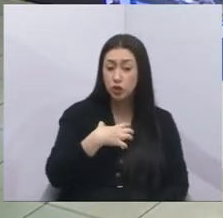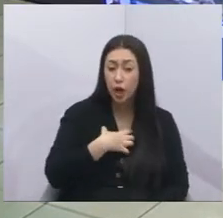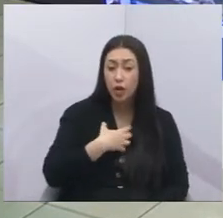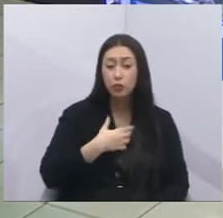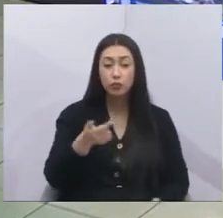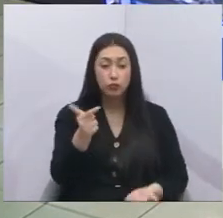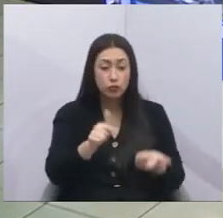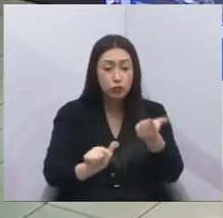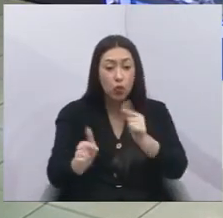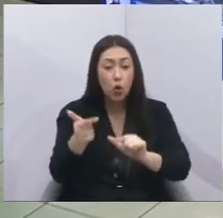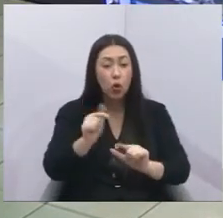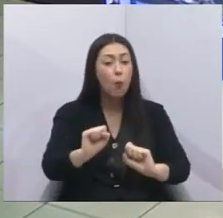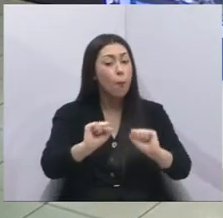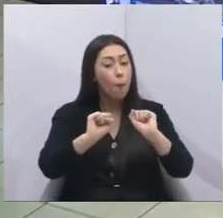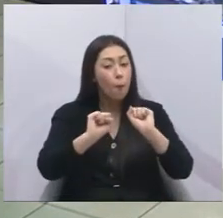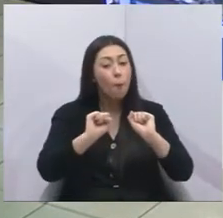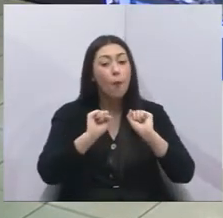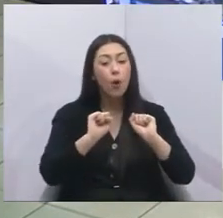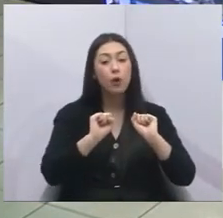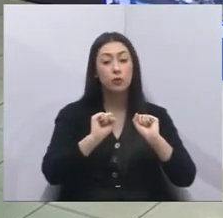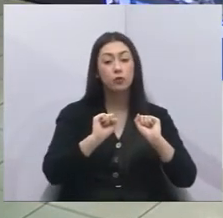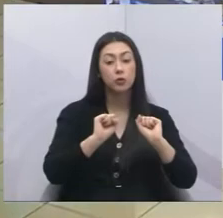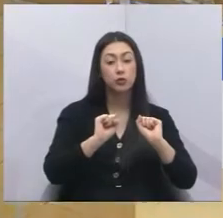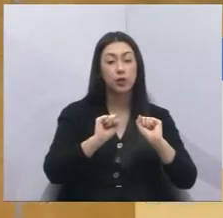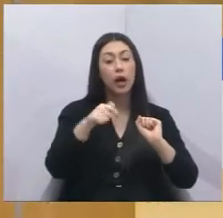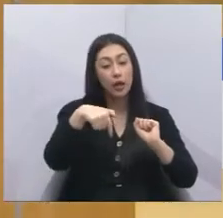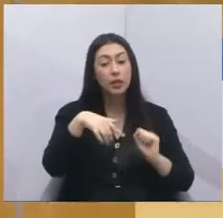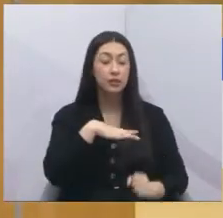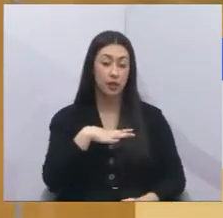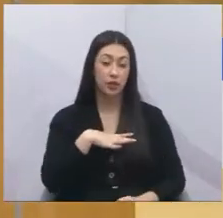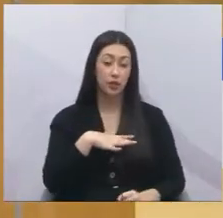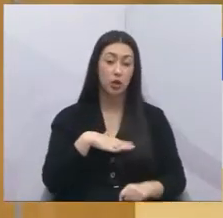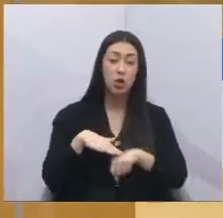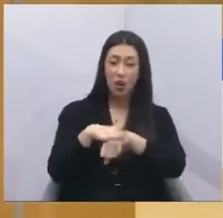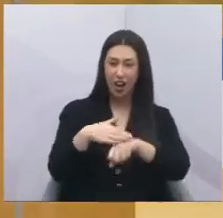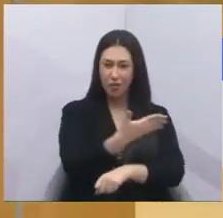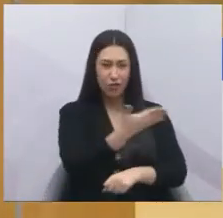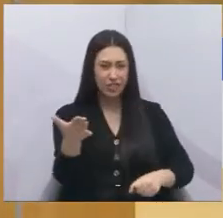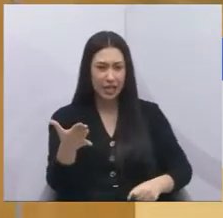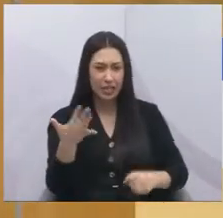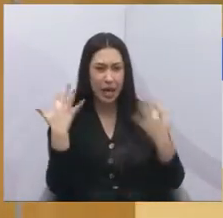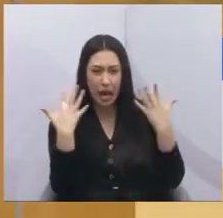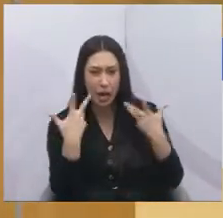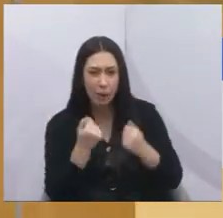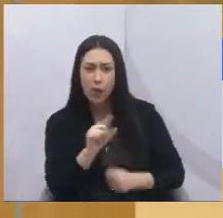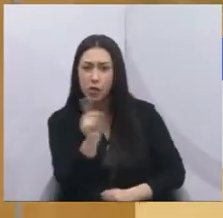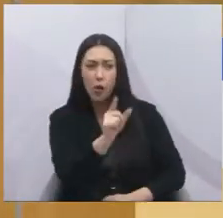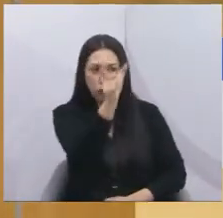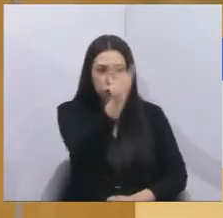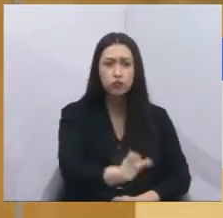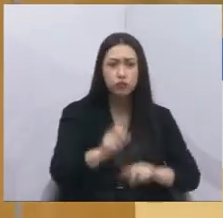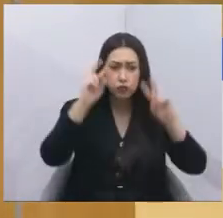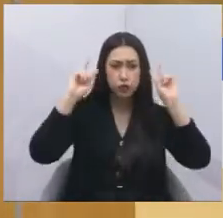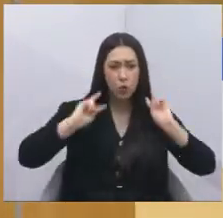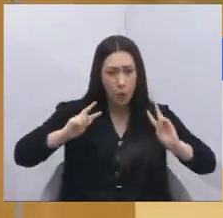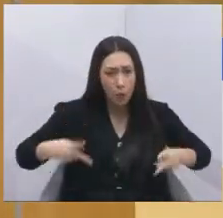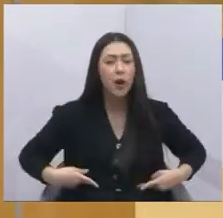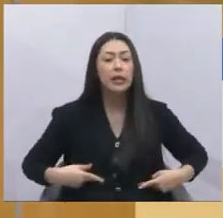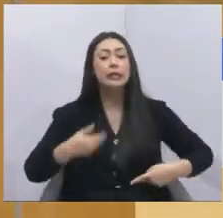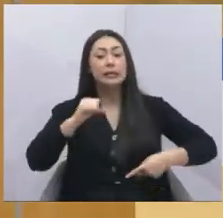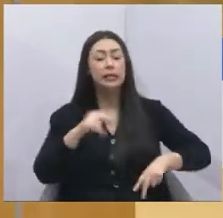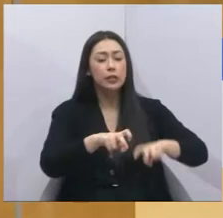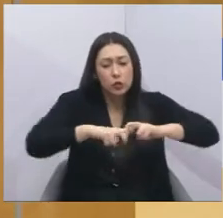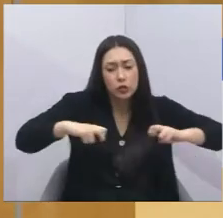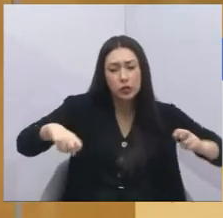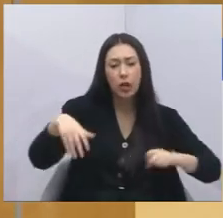Tem outros caminhos que poderia ser traçado nessa cidade, conversando, que vocês não são bicho, vocês são gente. Se sentar com vocês e